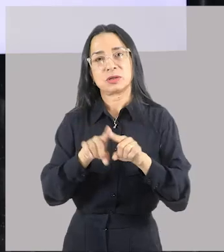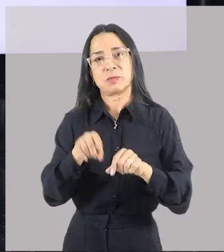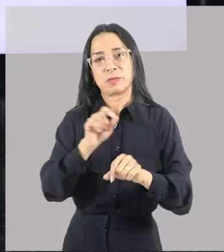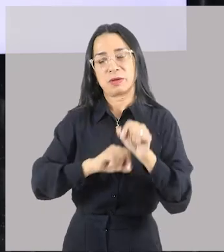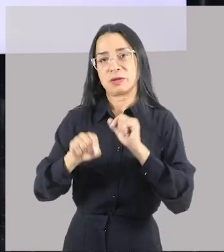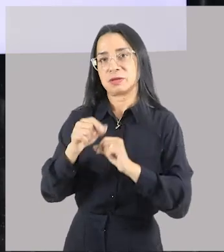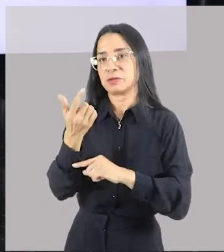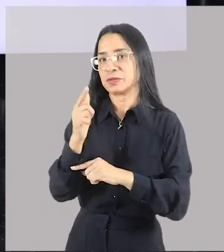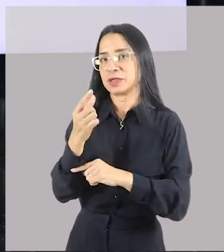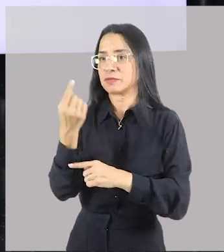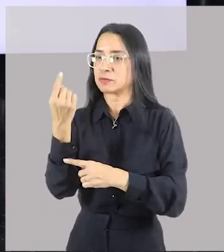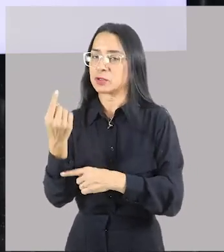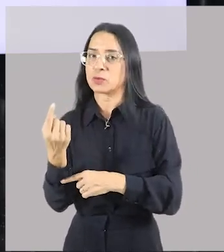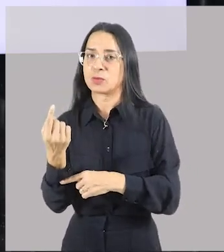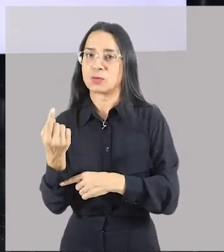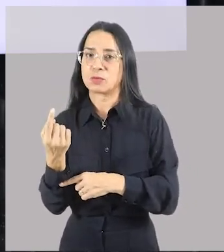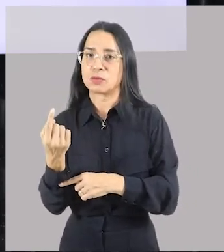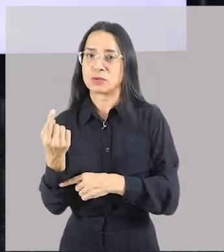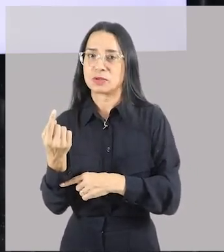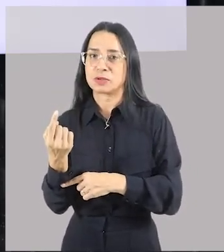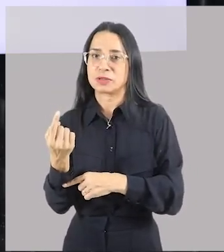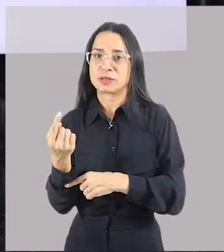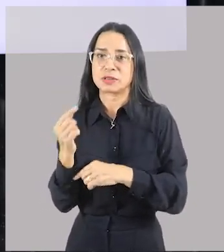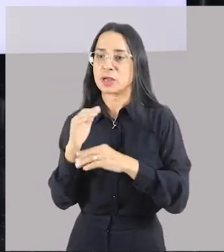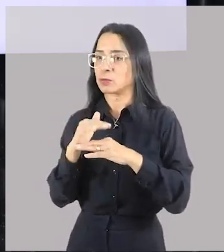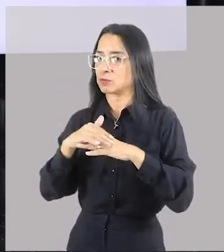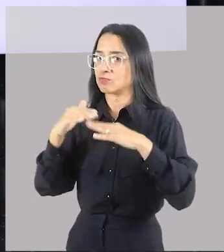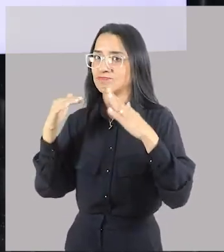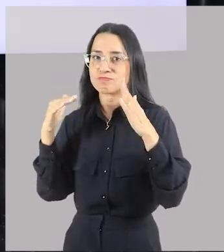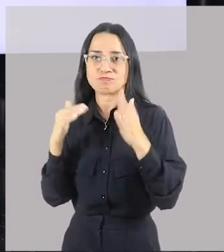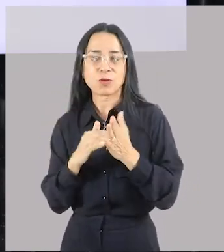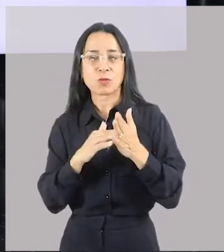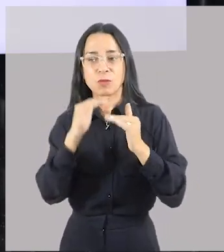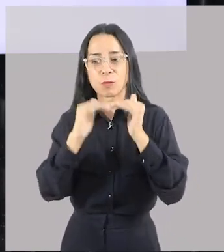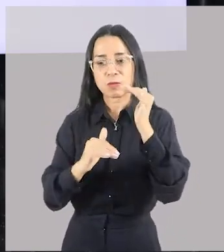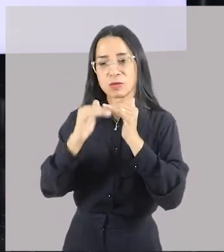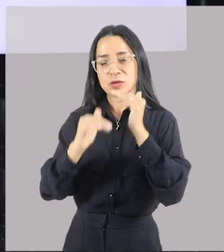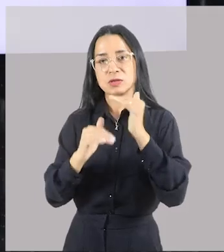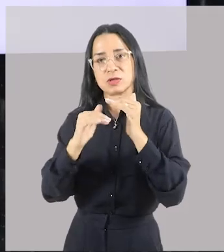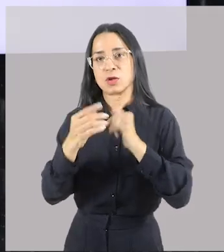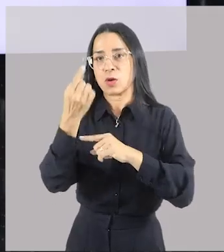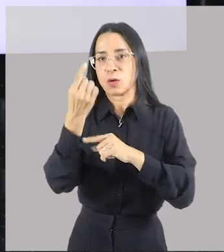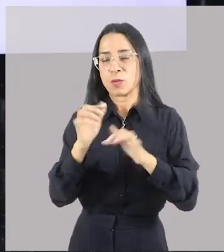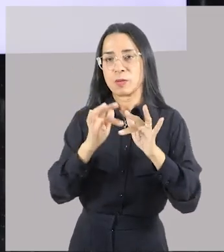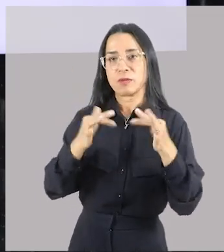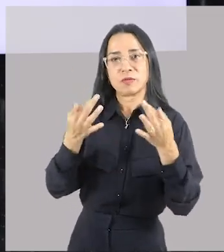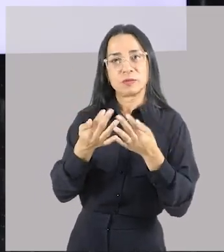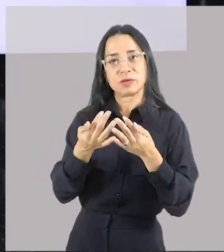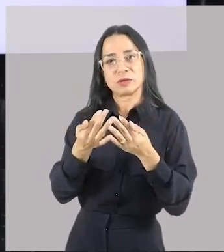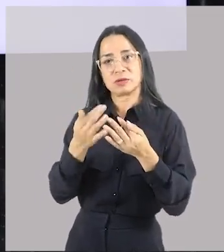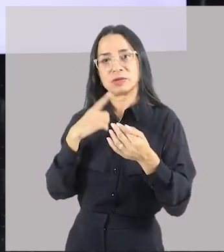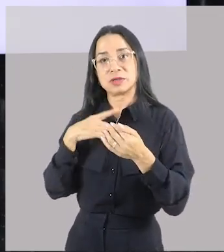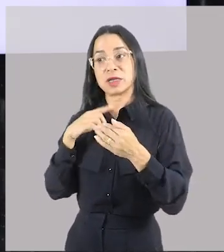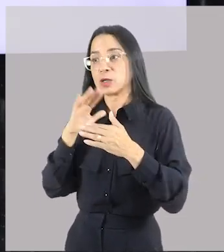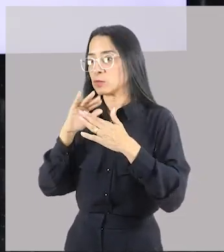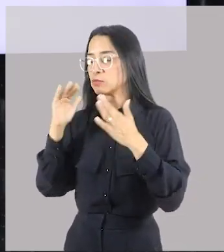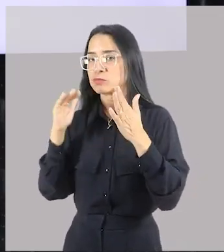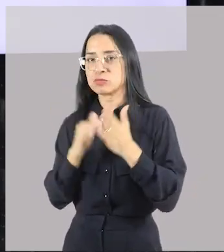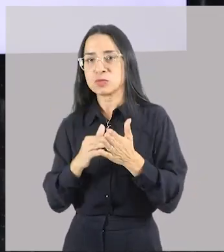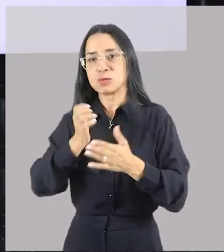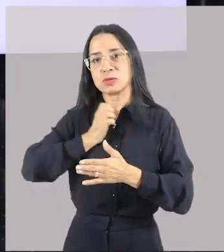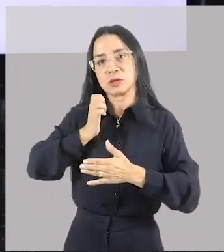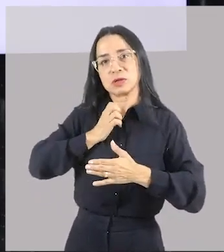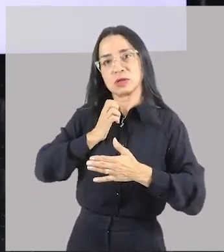ser 1, que já seria a completa desigualdade. Seria tipo assim, um país onde uma família só concentra toda a riqueza que existe